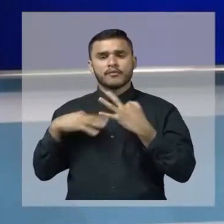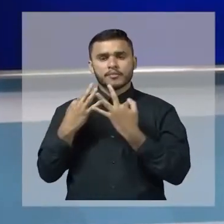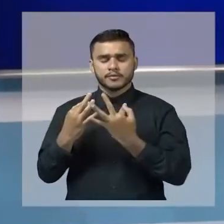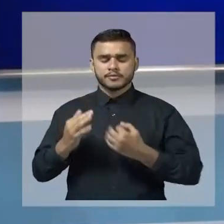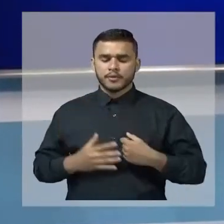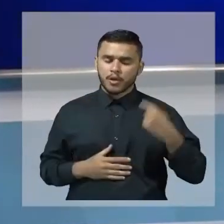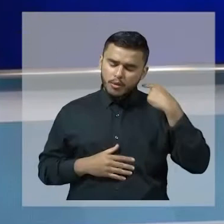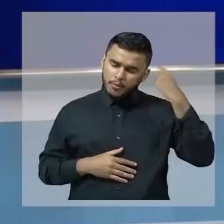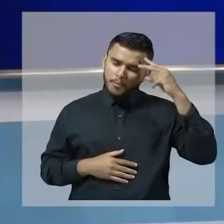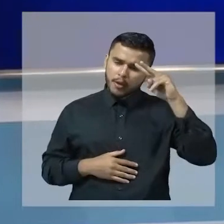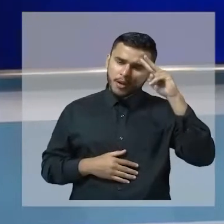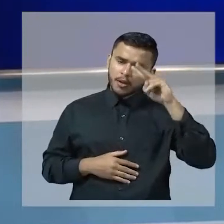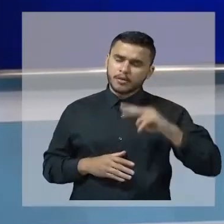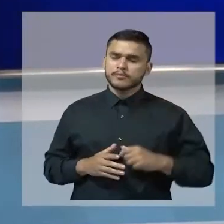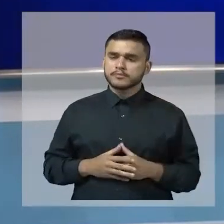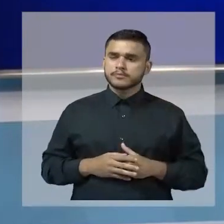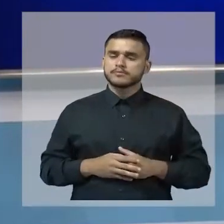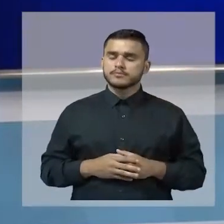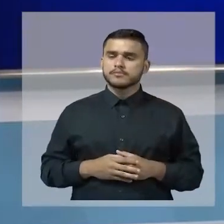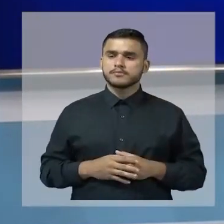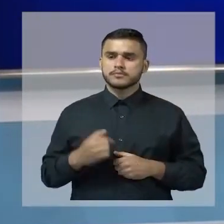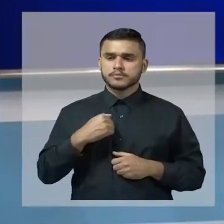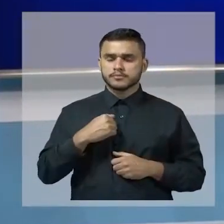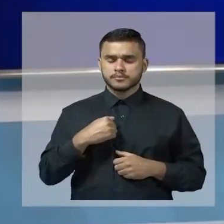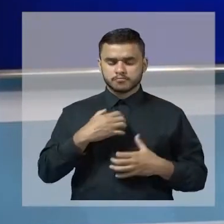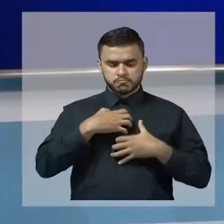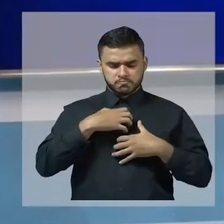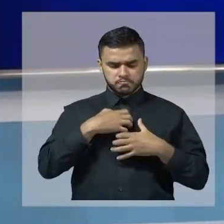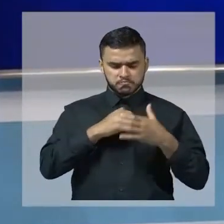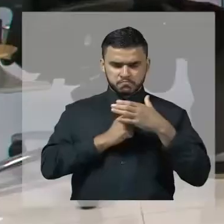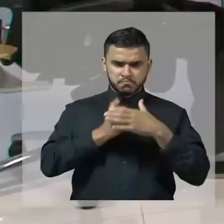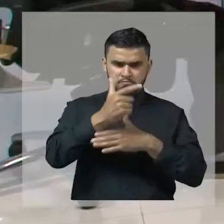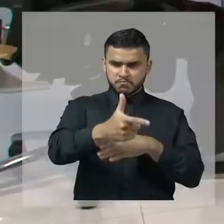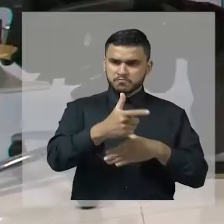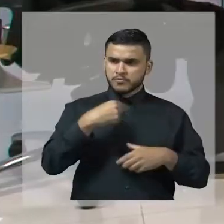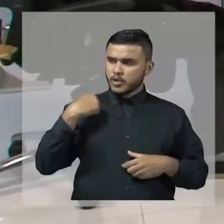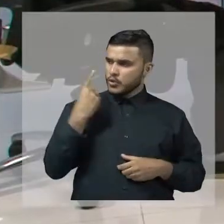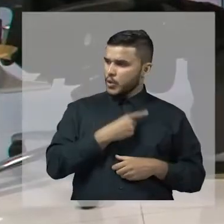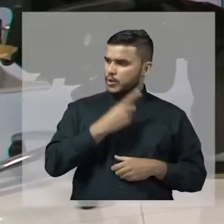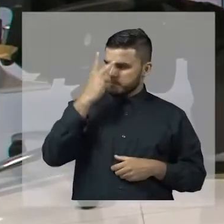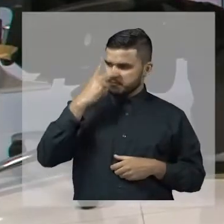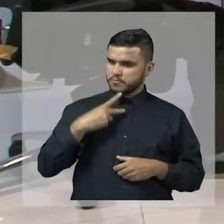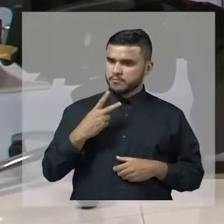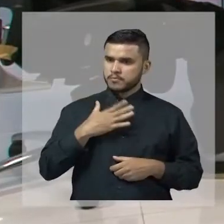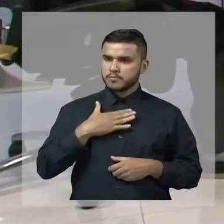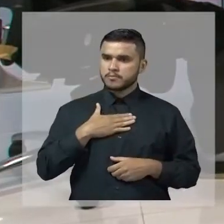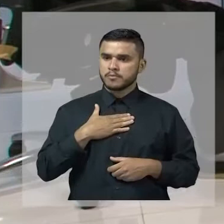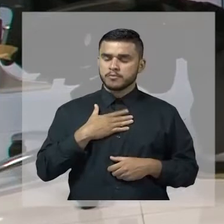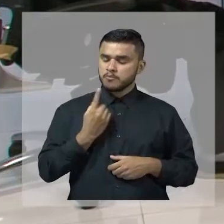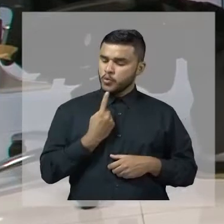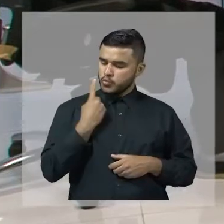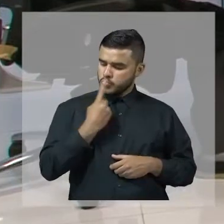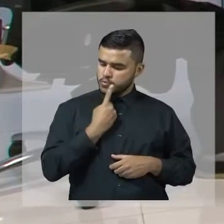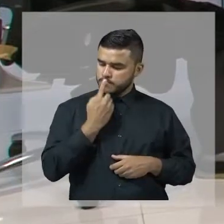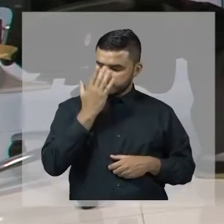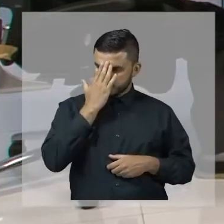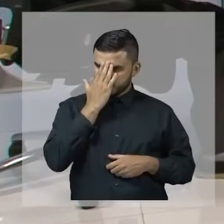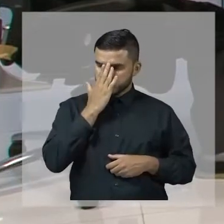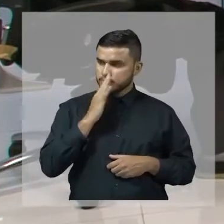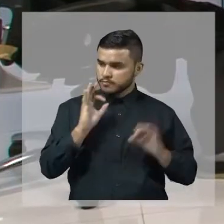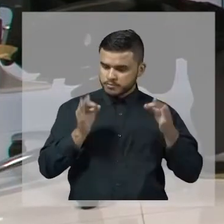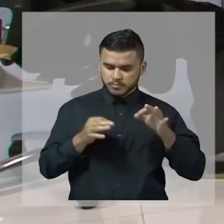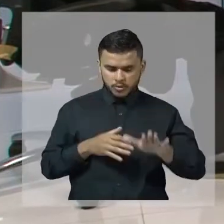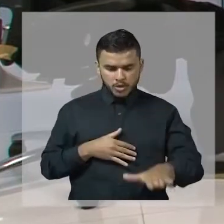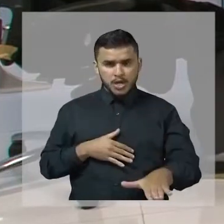finalizar, quer dizer que o sentimento egocêntrico com o qual nascemos, porque nada é mais egocêntrico no mundo do que uma